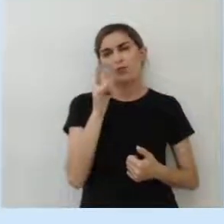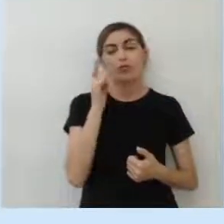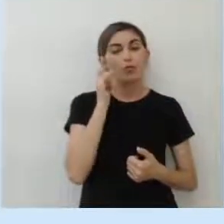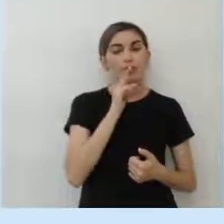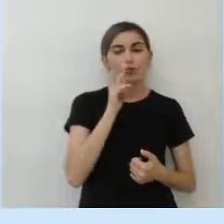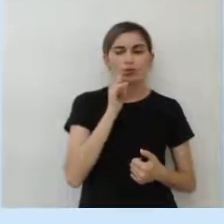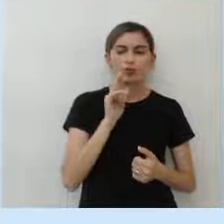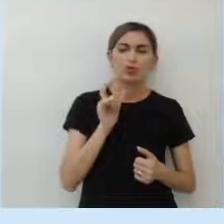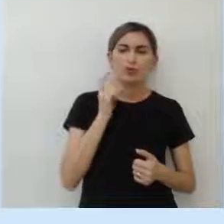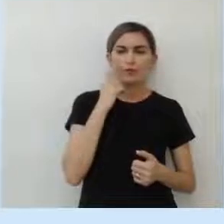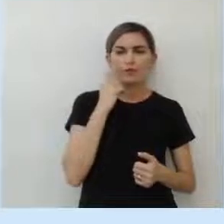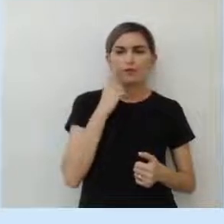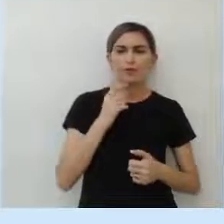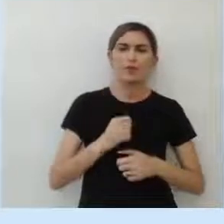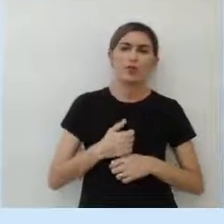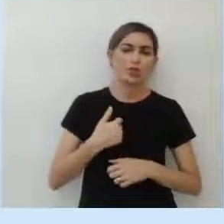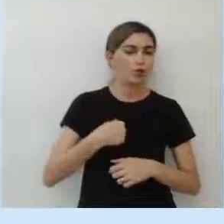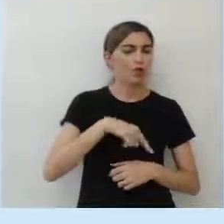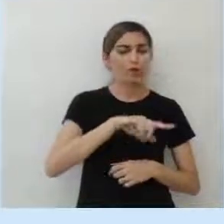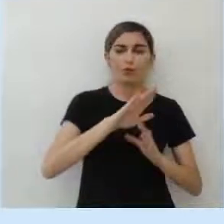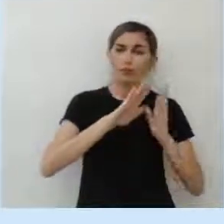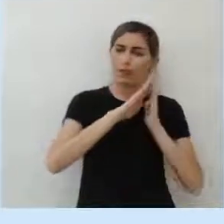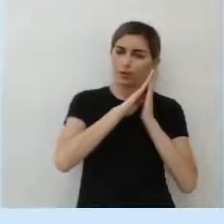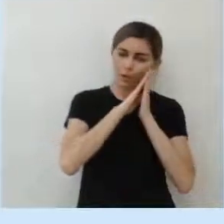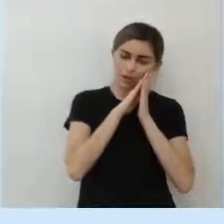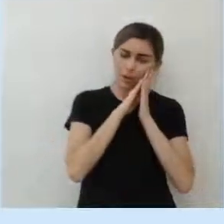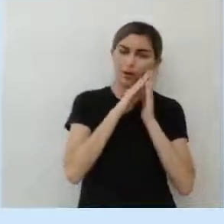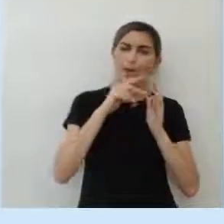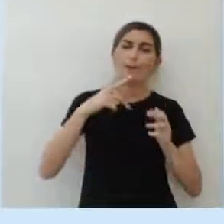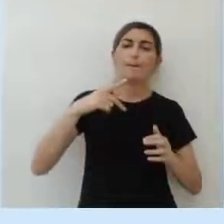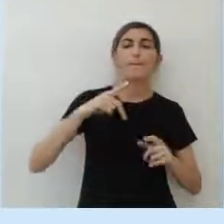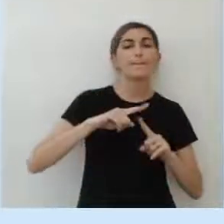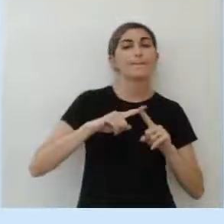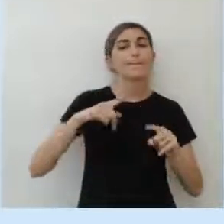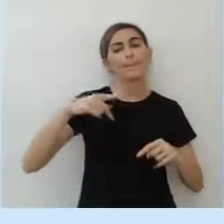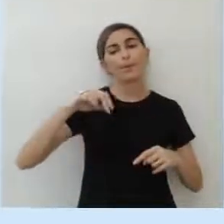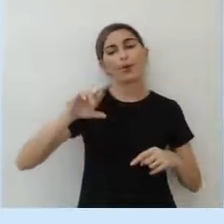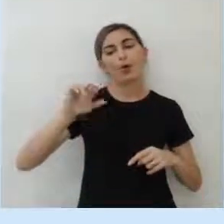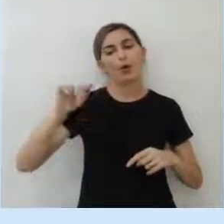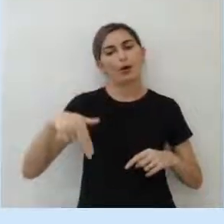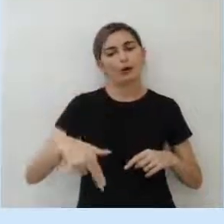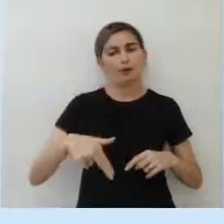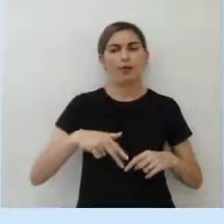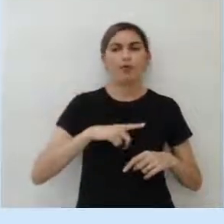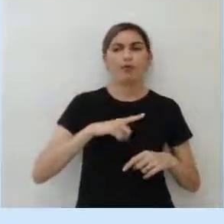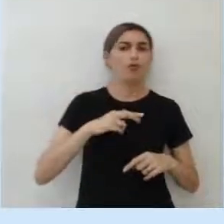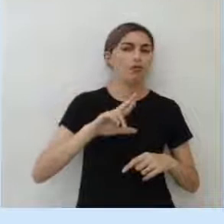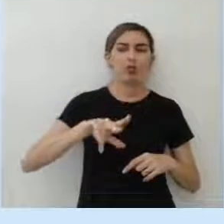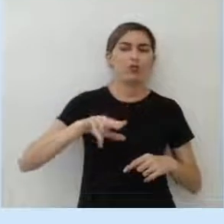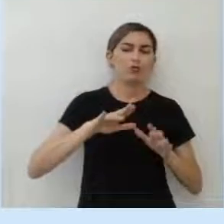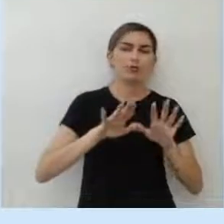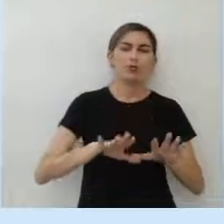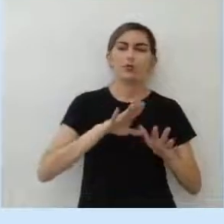fazer essa troca. Olha só. Eu fui para a cama, porém não estava com sono. Então, veja